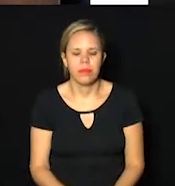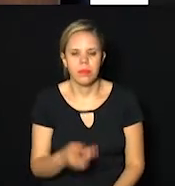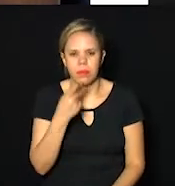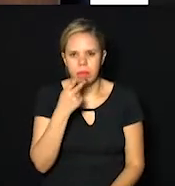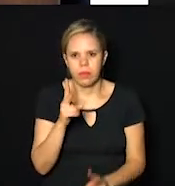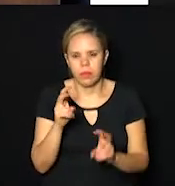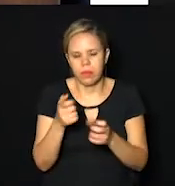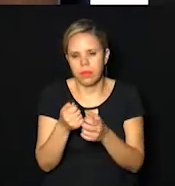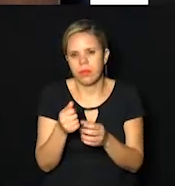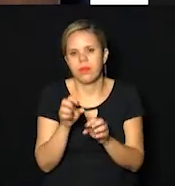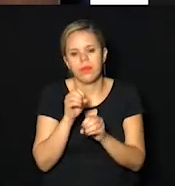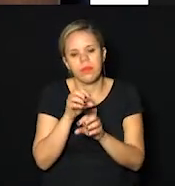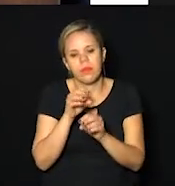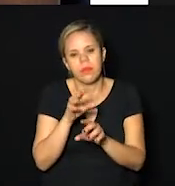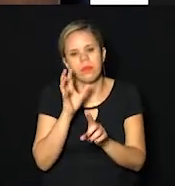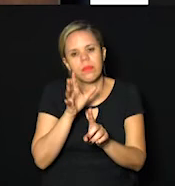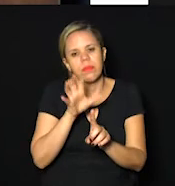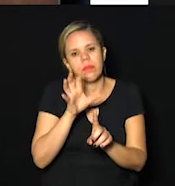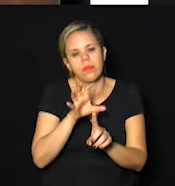convencimento.